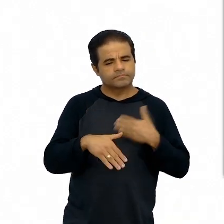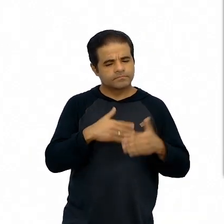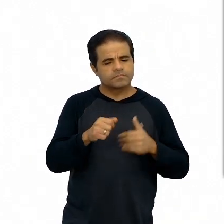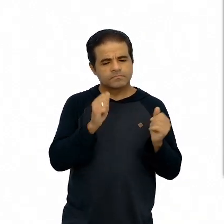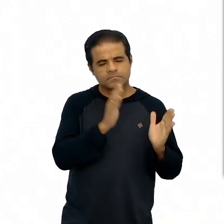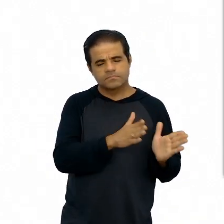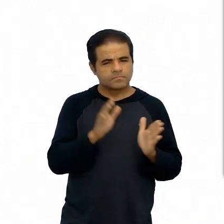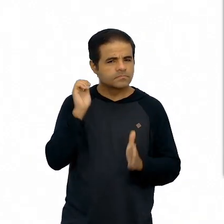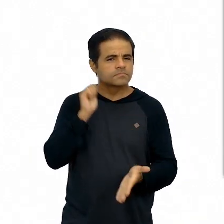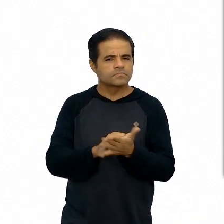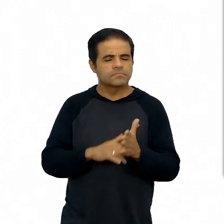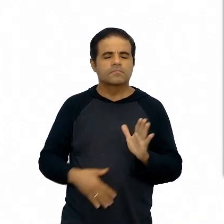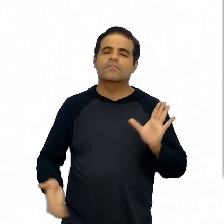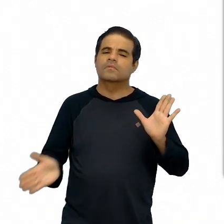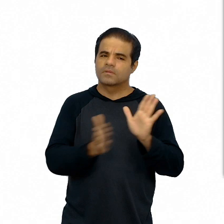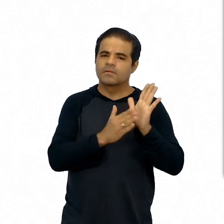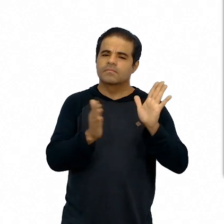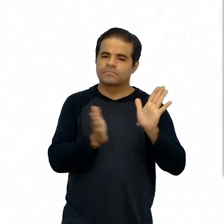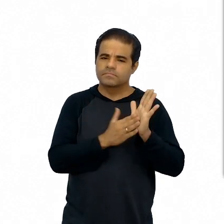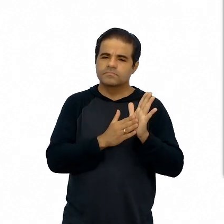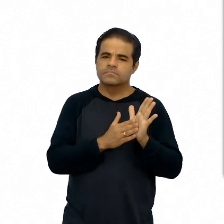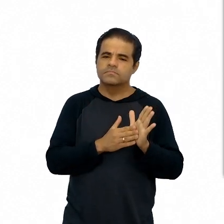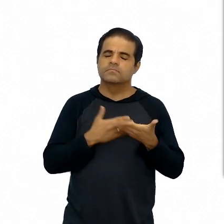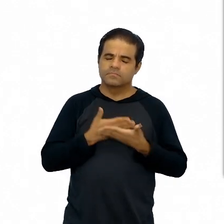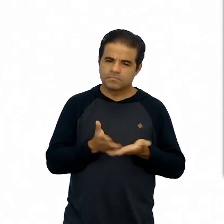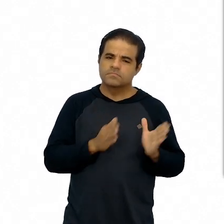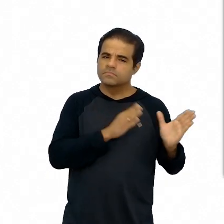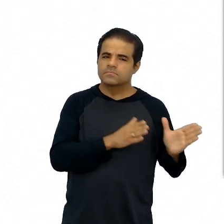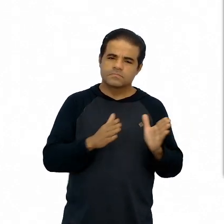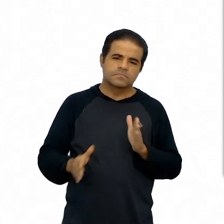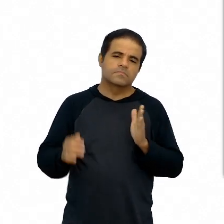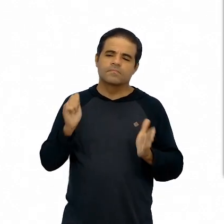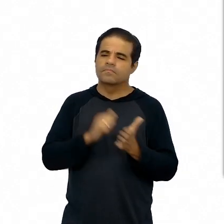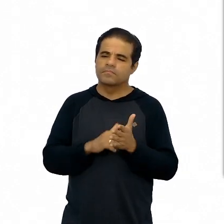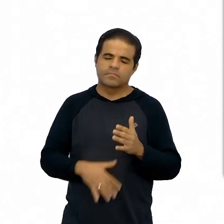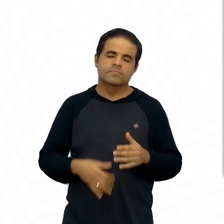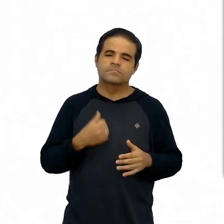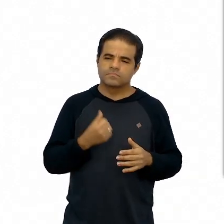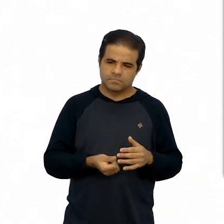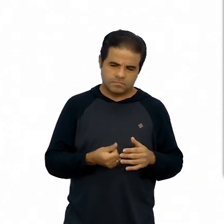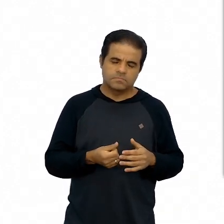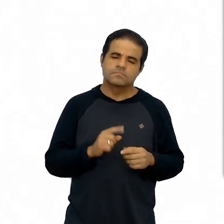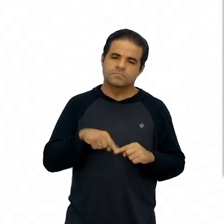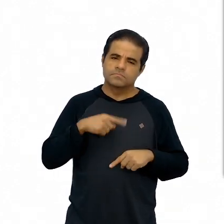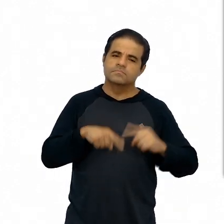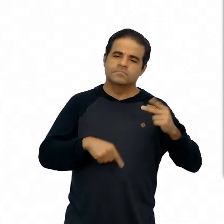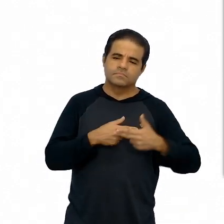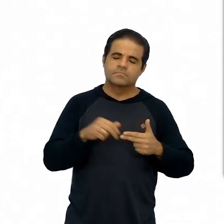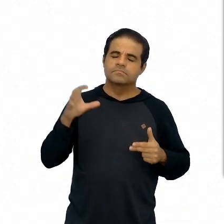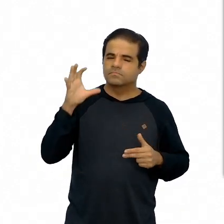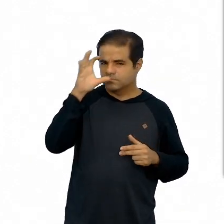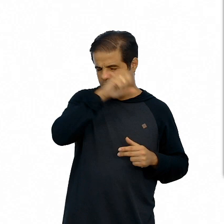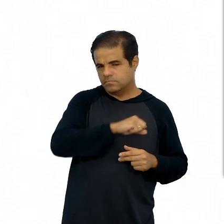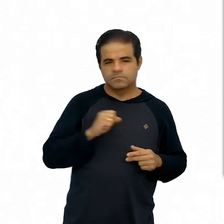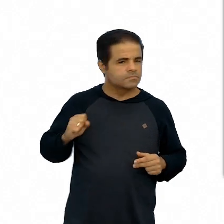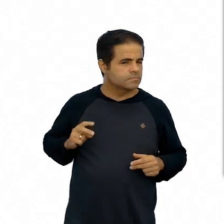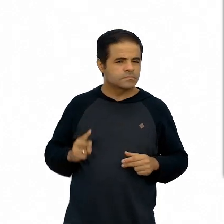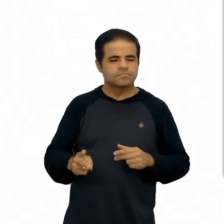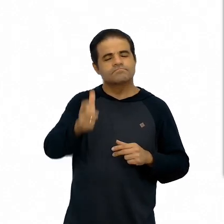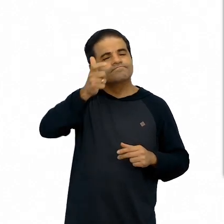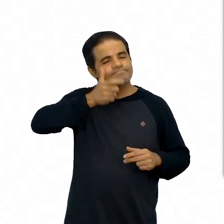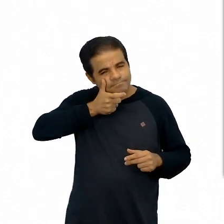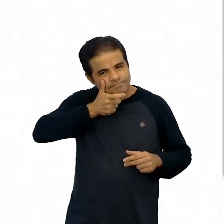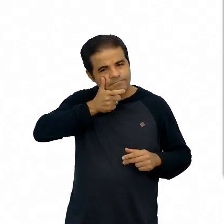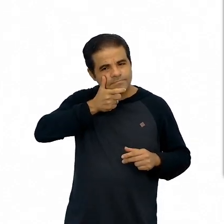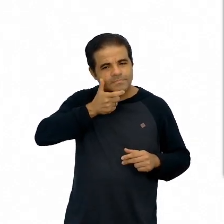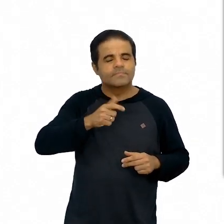de atividades propostas aí na sequência de atividade 6, né, do material Aprender Sempre, na observação